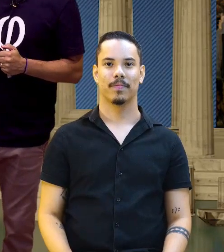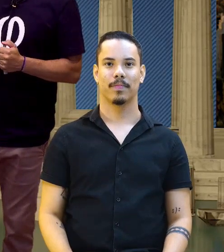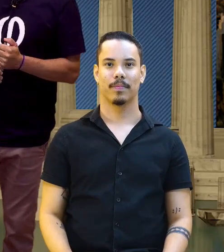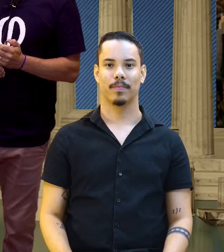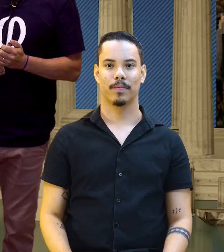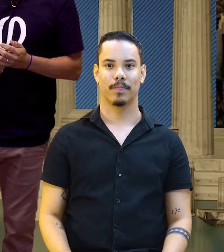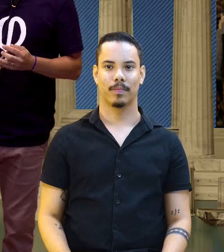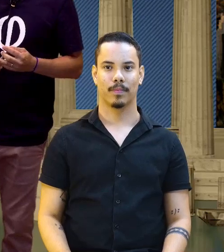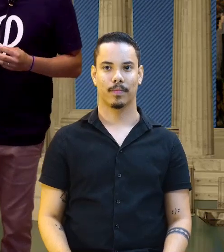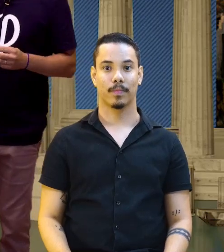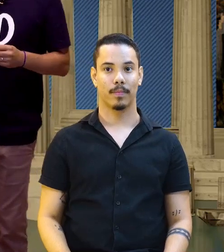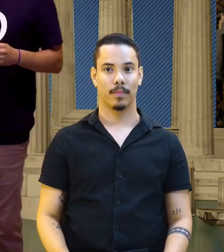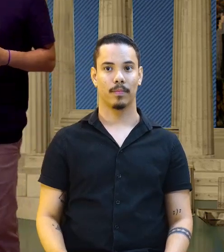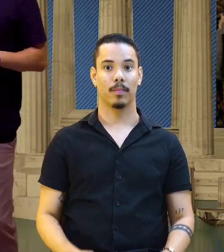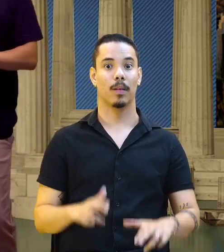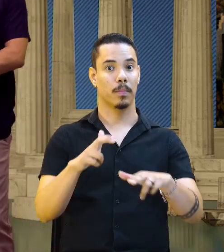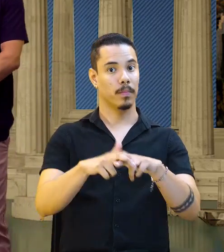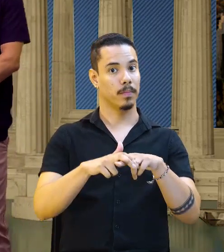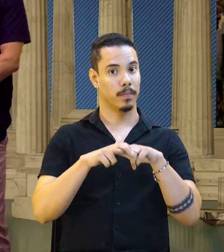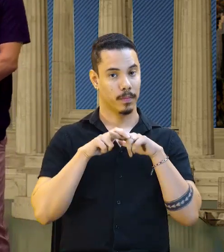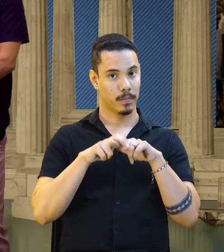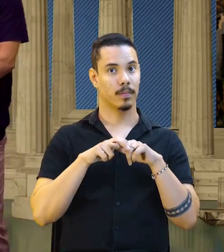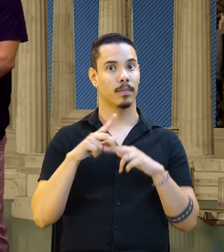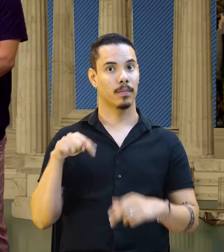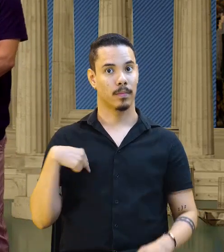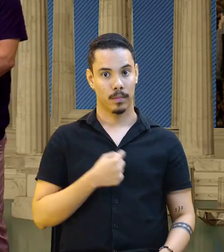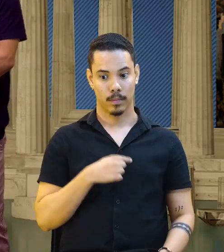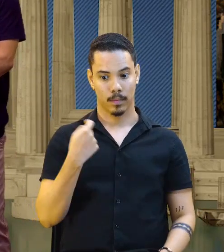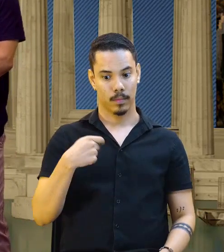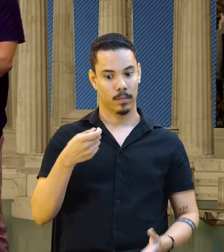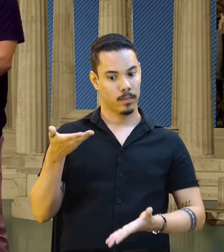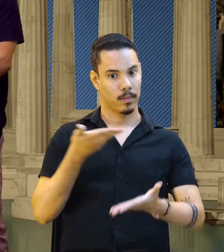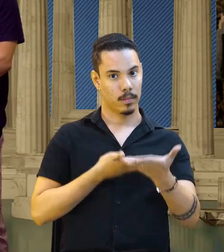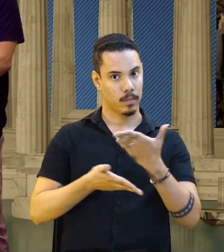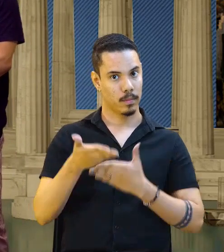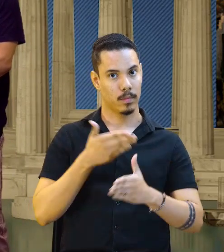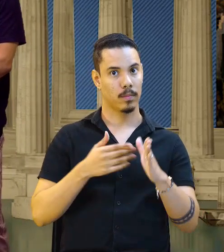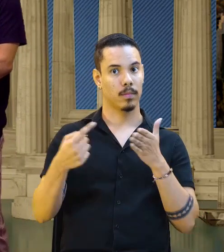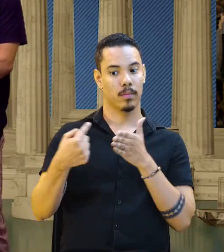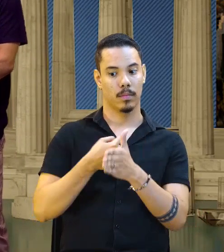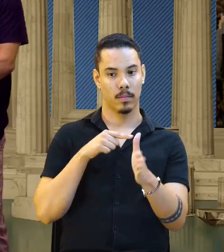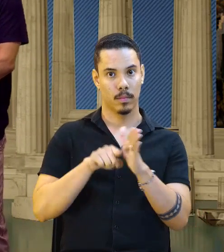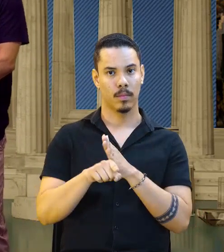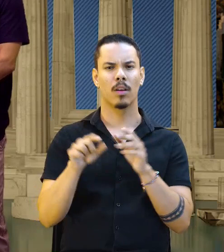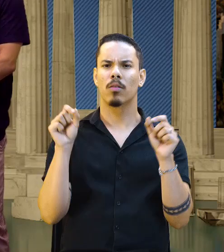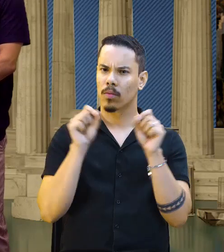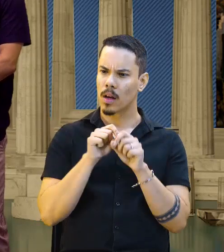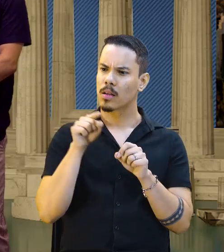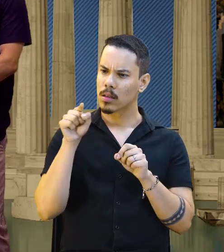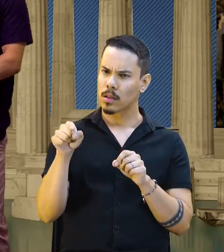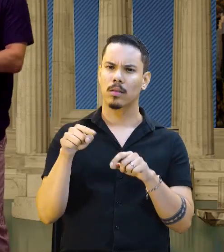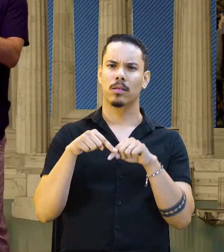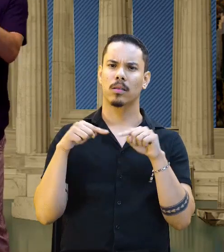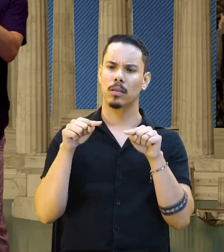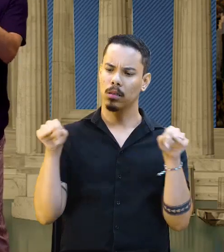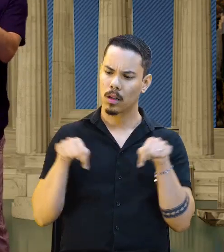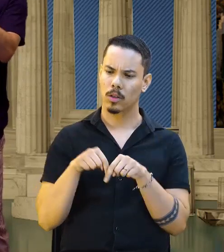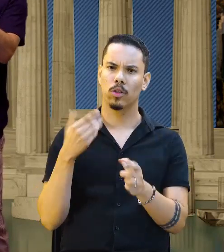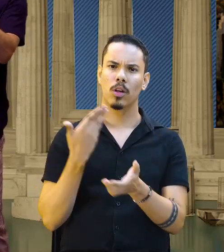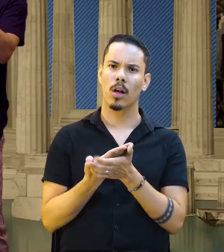só como é que é a gente se interagindo com as questões... Façam isso com os colegas, né? Se juntam, interajam.